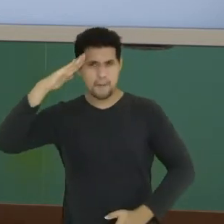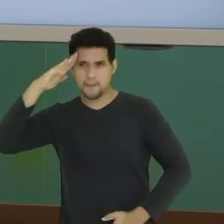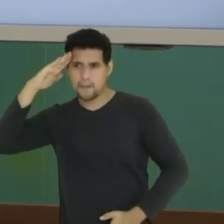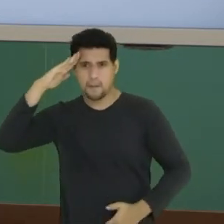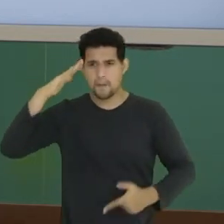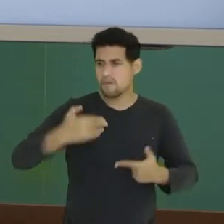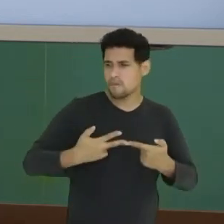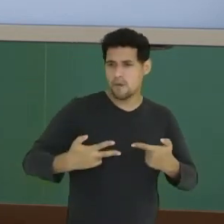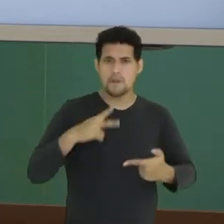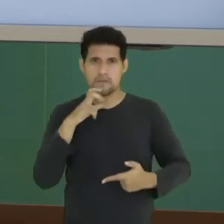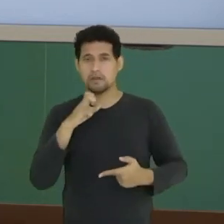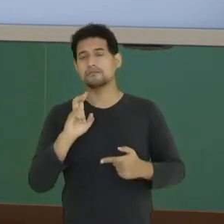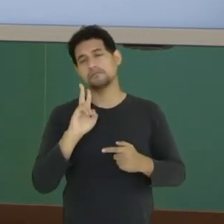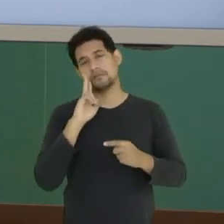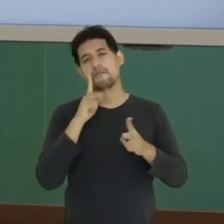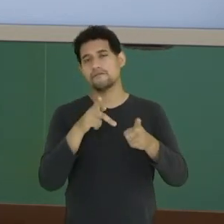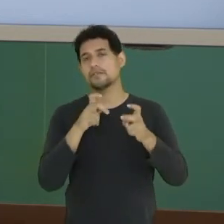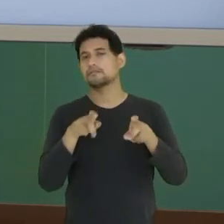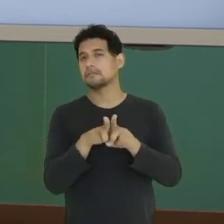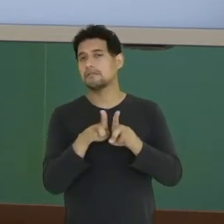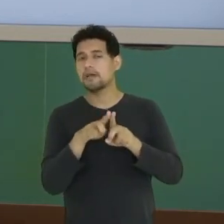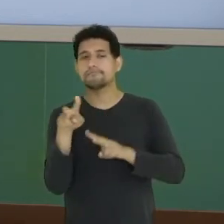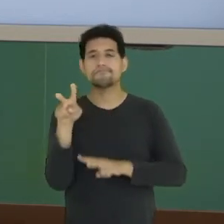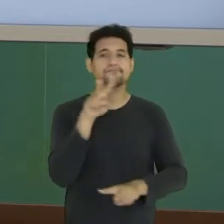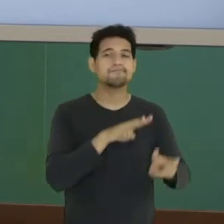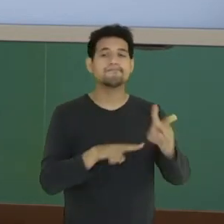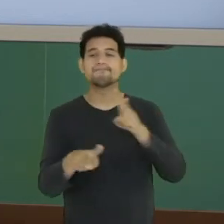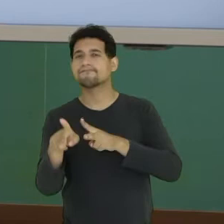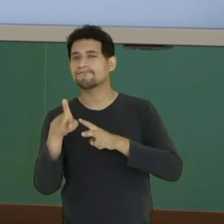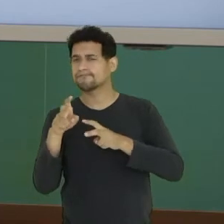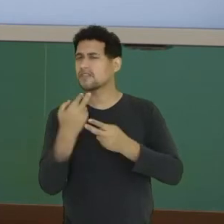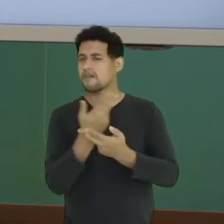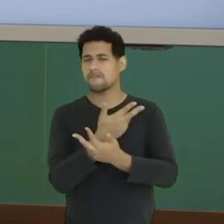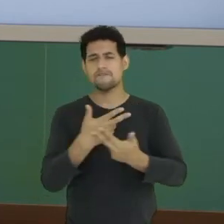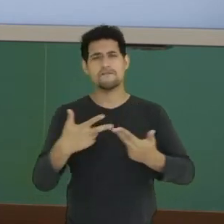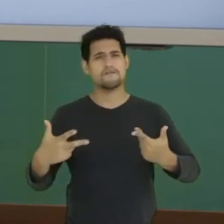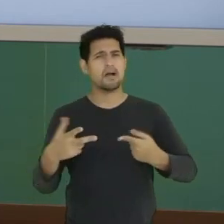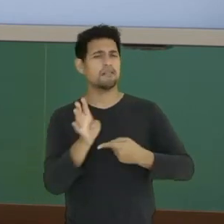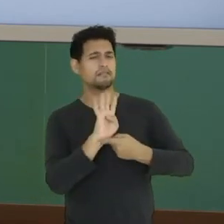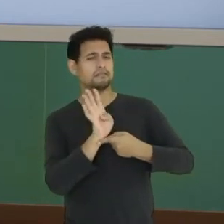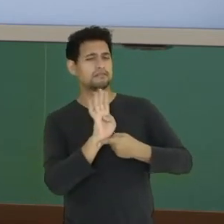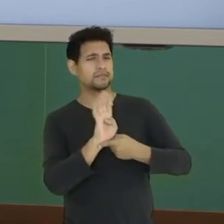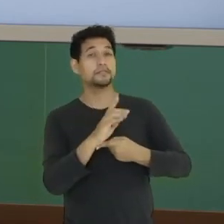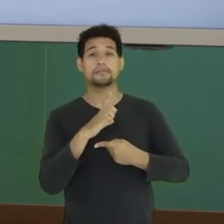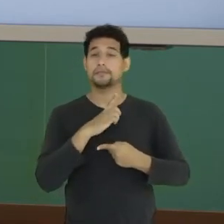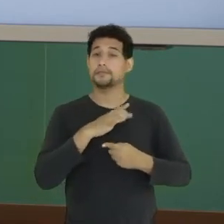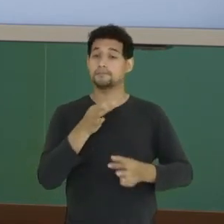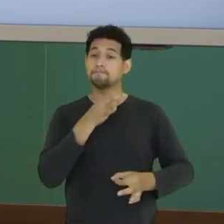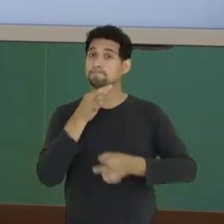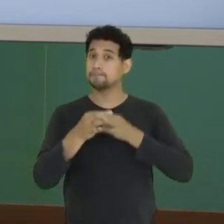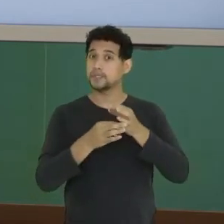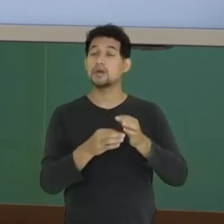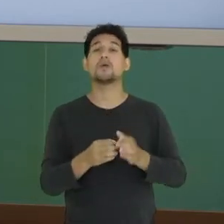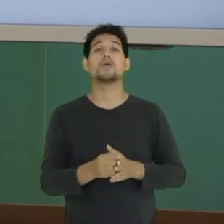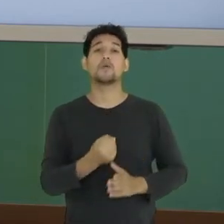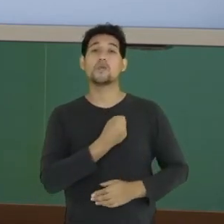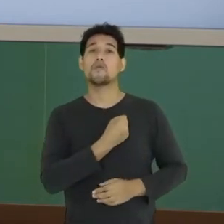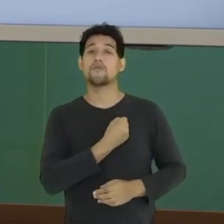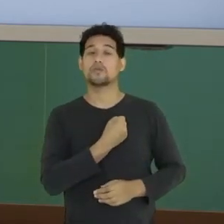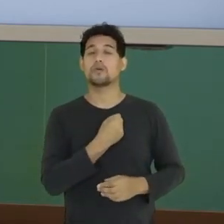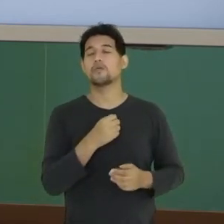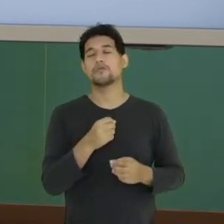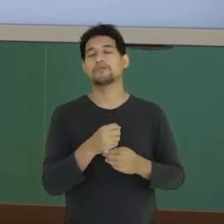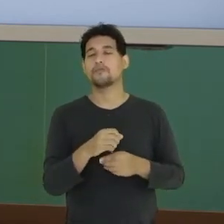espartanos, como nós vemos aí, podemos acompanhar em muitos filmes. Deixo até a sugestão dos 300 de Esparta, um filme